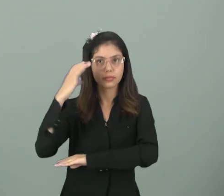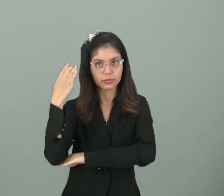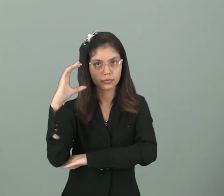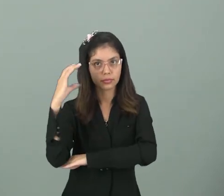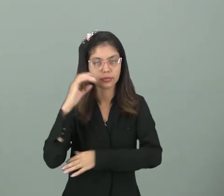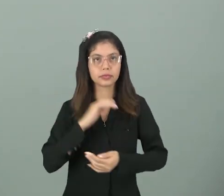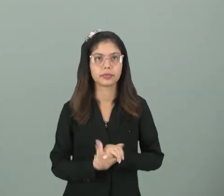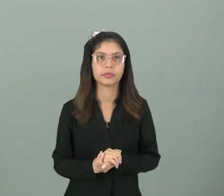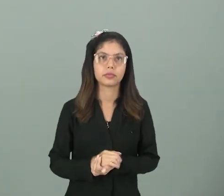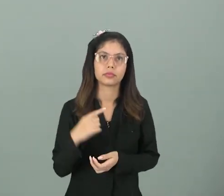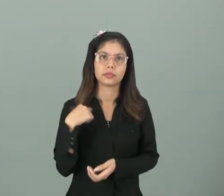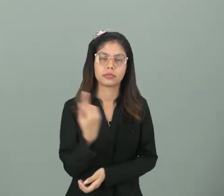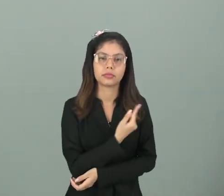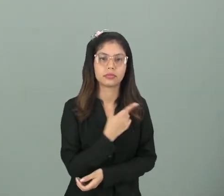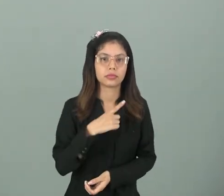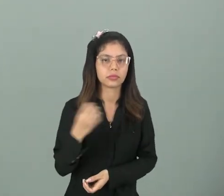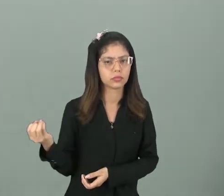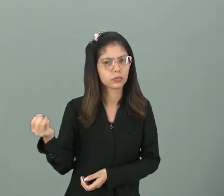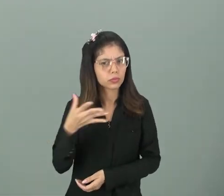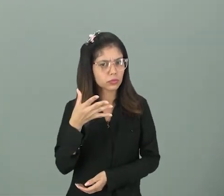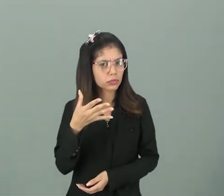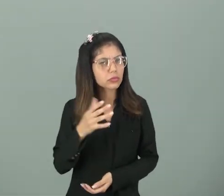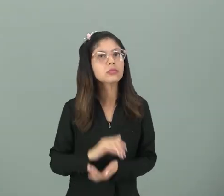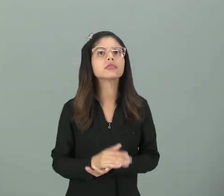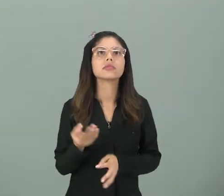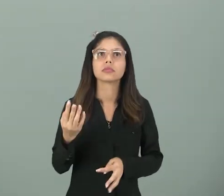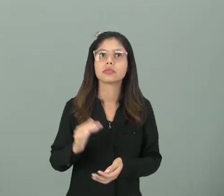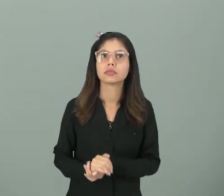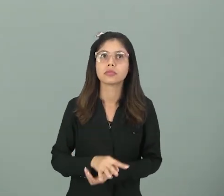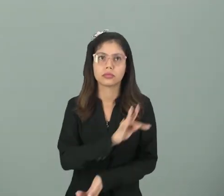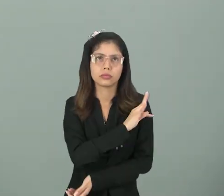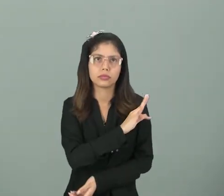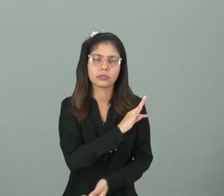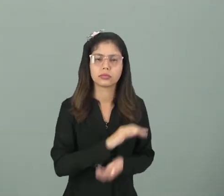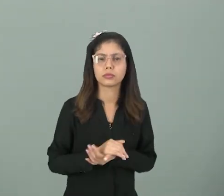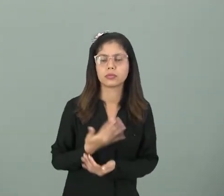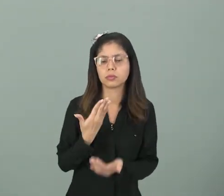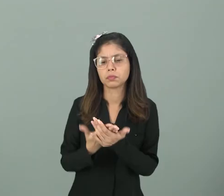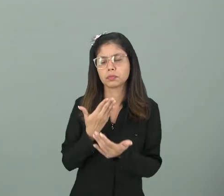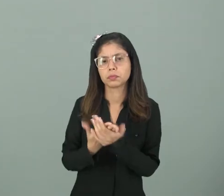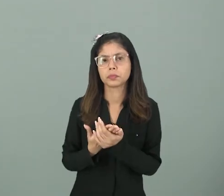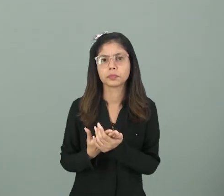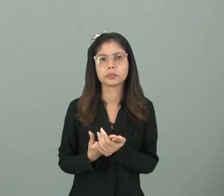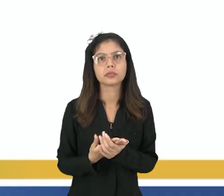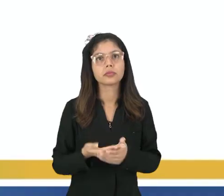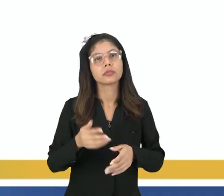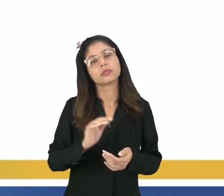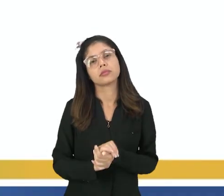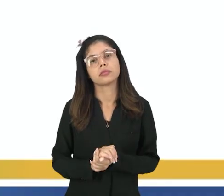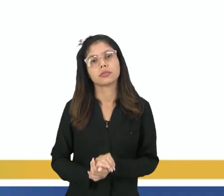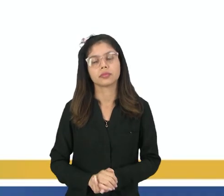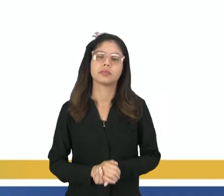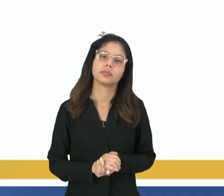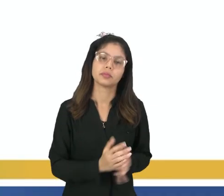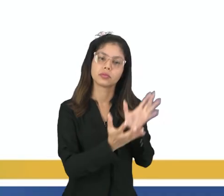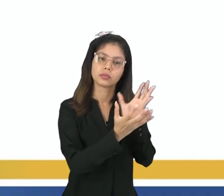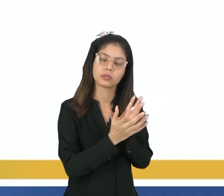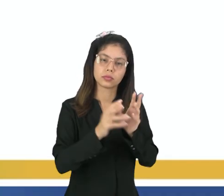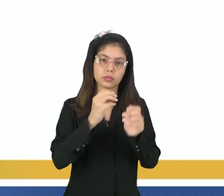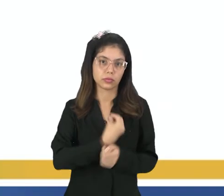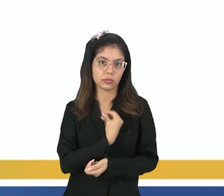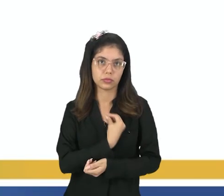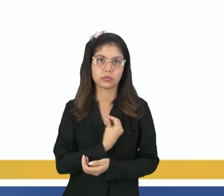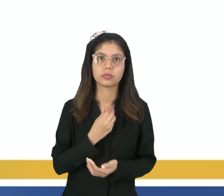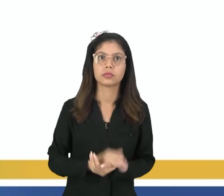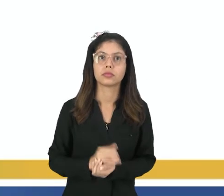tudo mais, nós temos hoje novas técnicas de estudo dos seres vivos que permitem com que a gente tenha informações mais